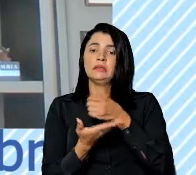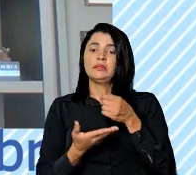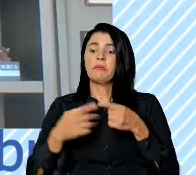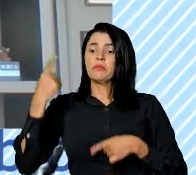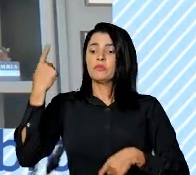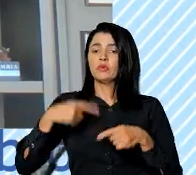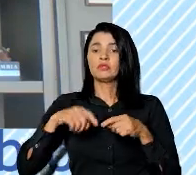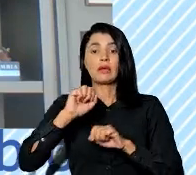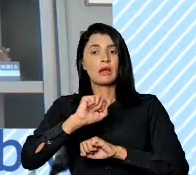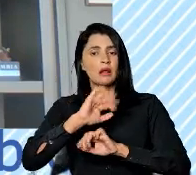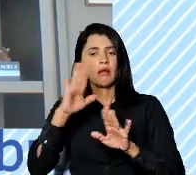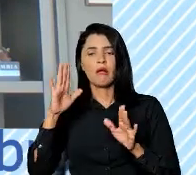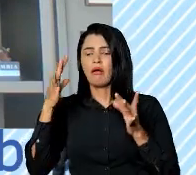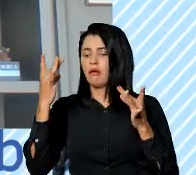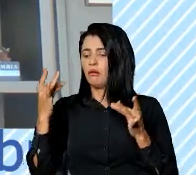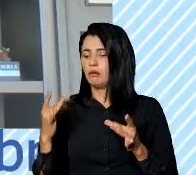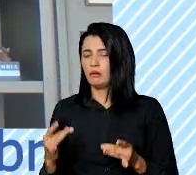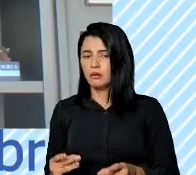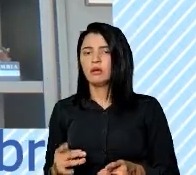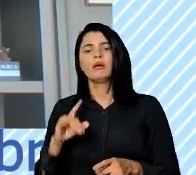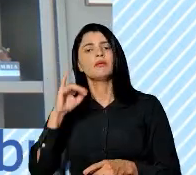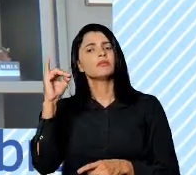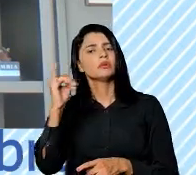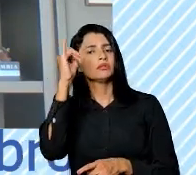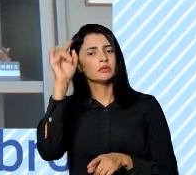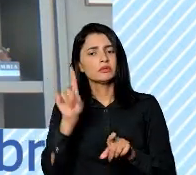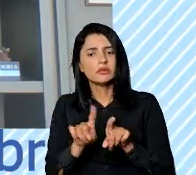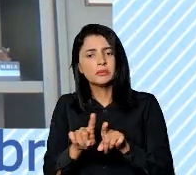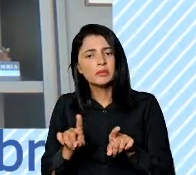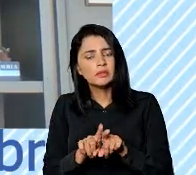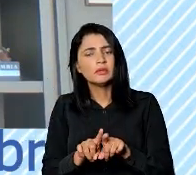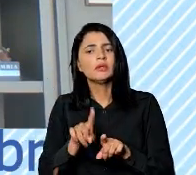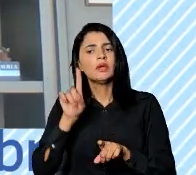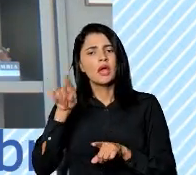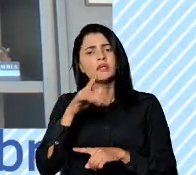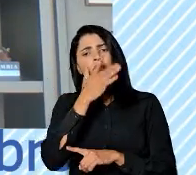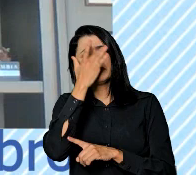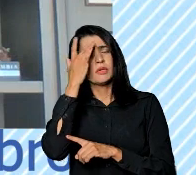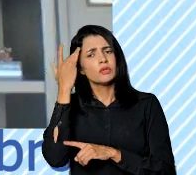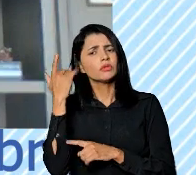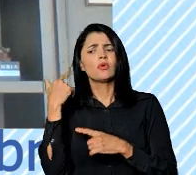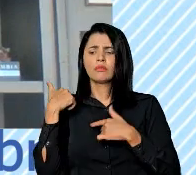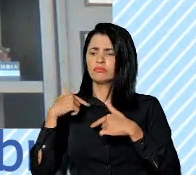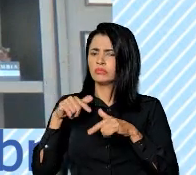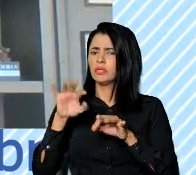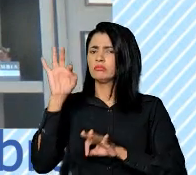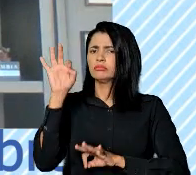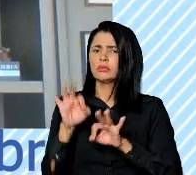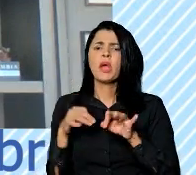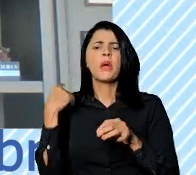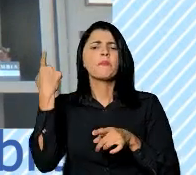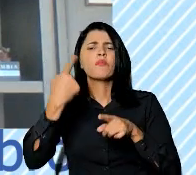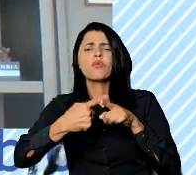bem clara, definida e importante, e que essas pessoas sejam preparadas, porque as mulheres sempre